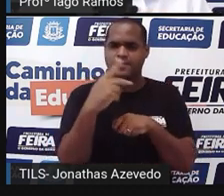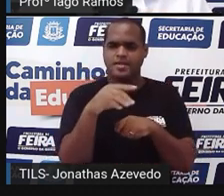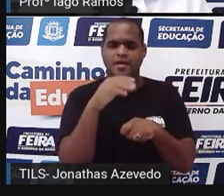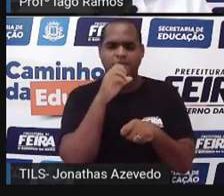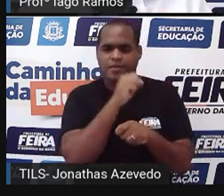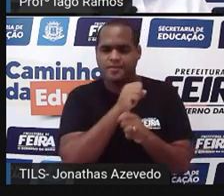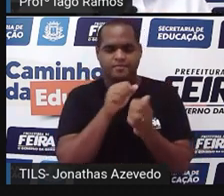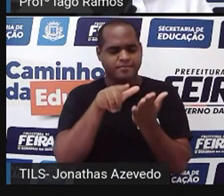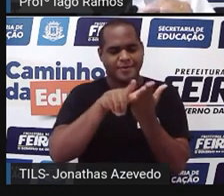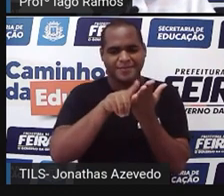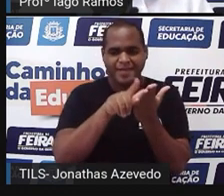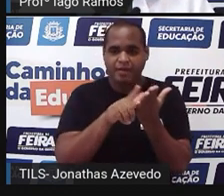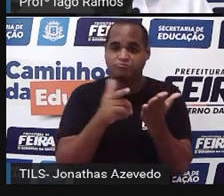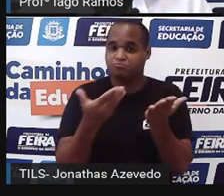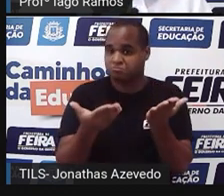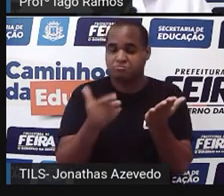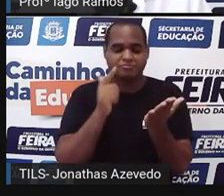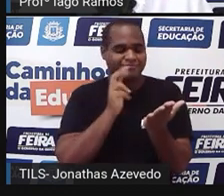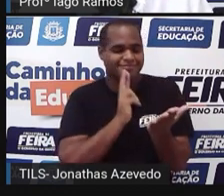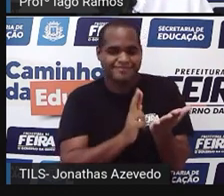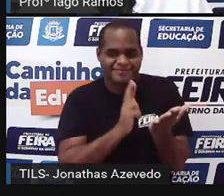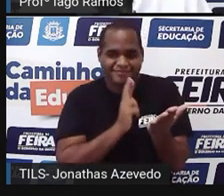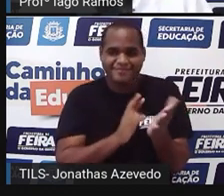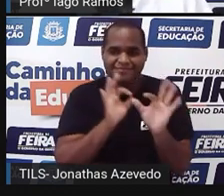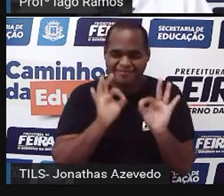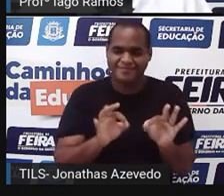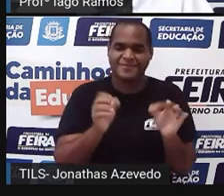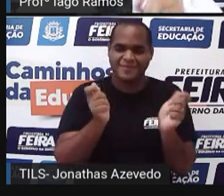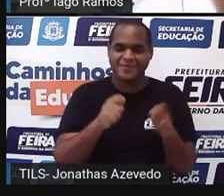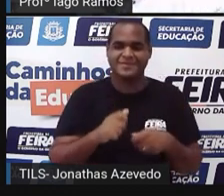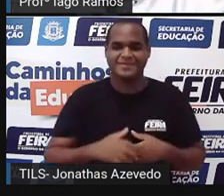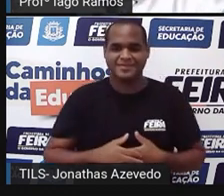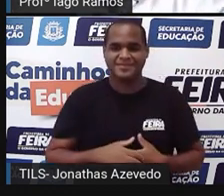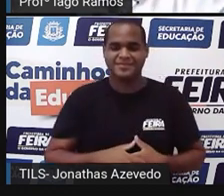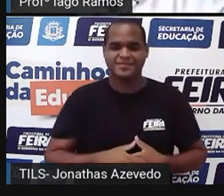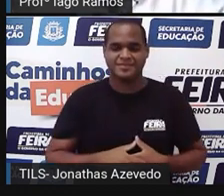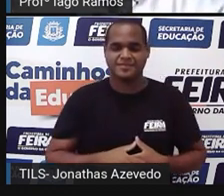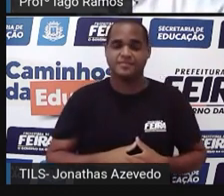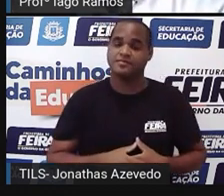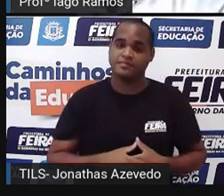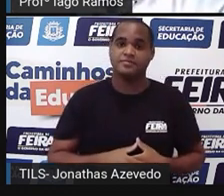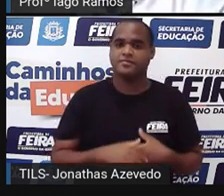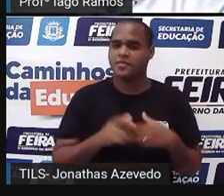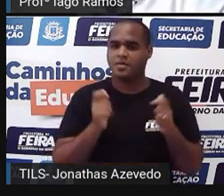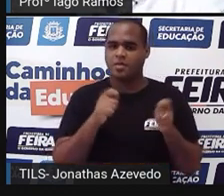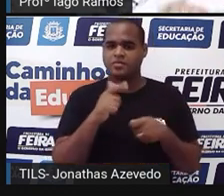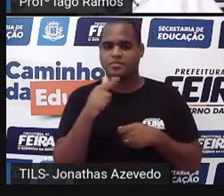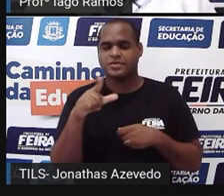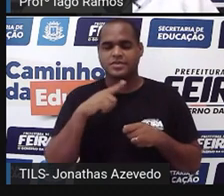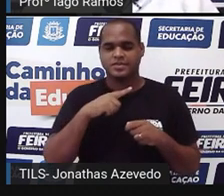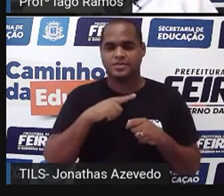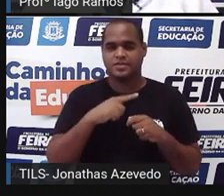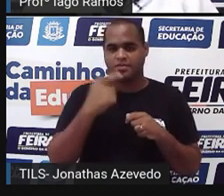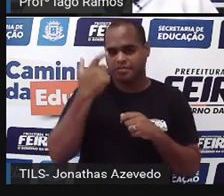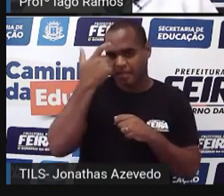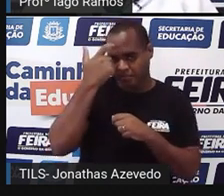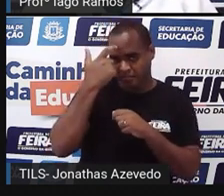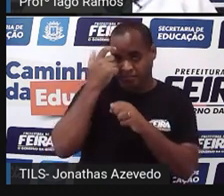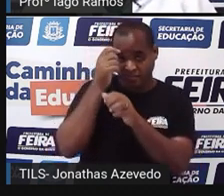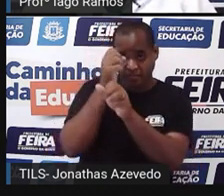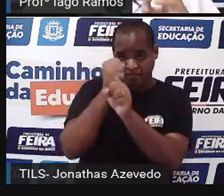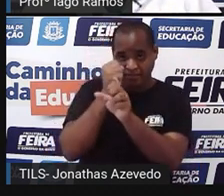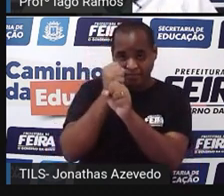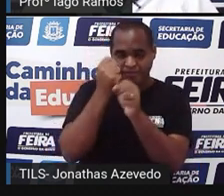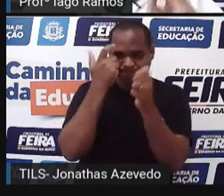uma rascunhando em um papel avó e você pode fazer o que a gente chama de cálculo mental